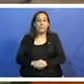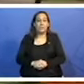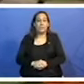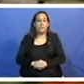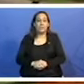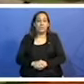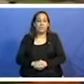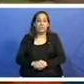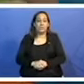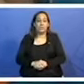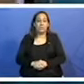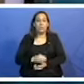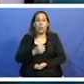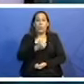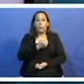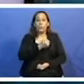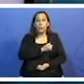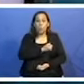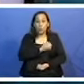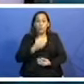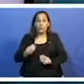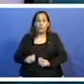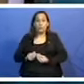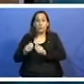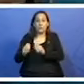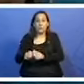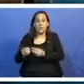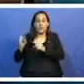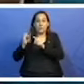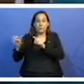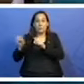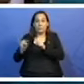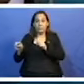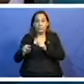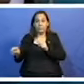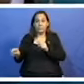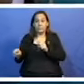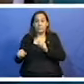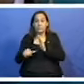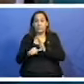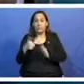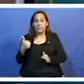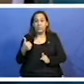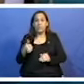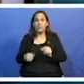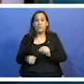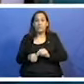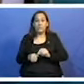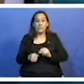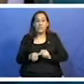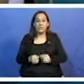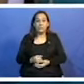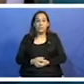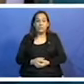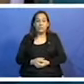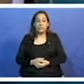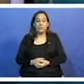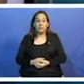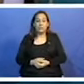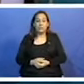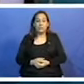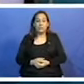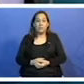33. Numere os versos da primeira estrofe. Nós já fizemos isso. Olha aqui, essa